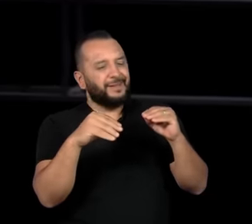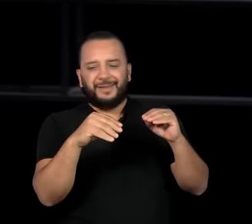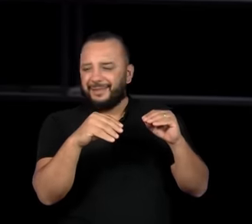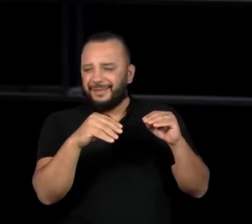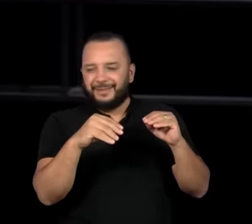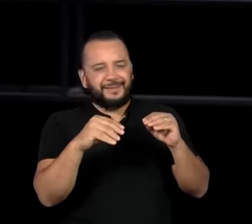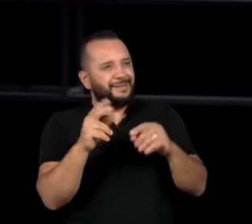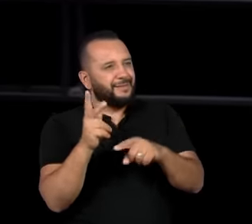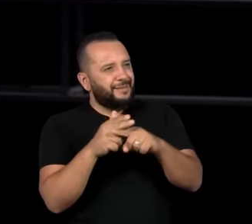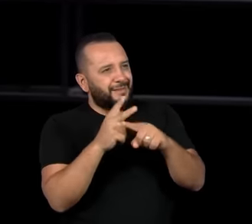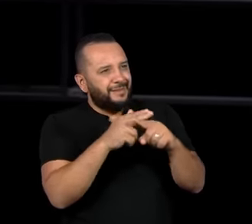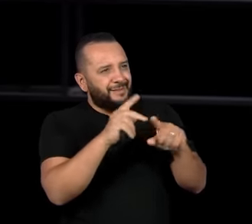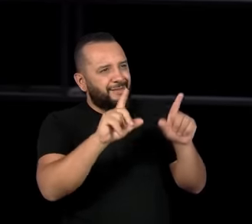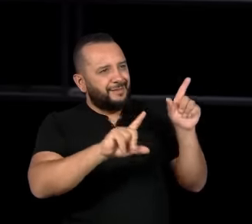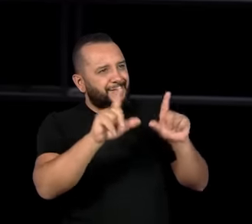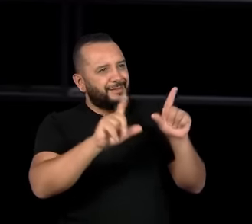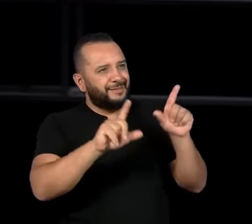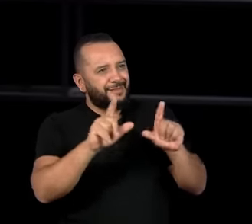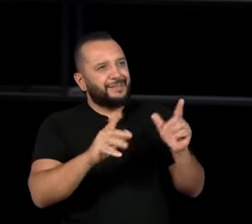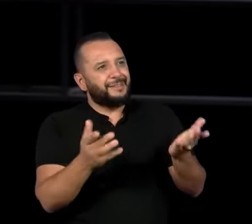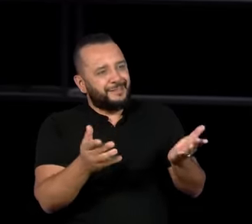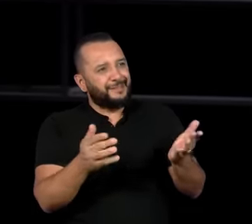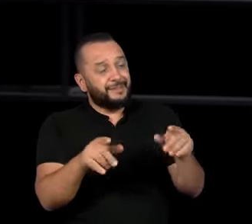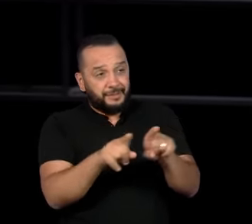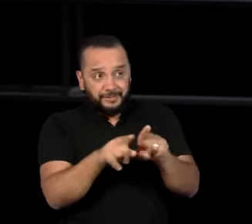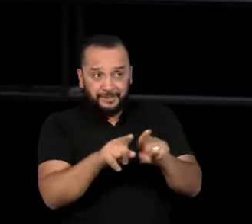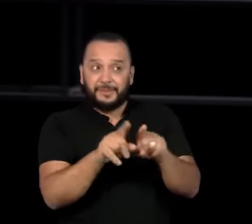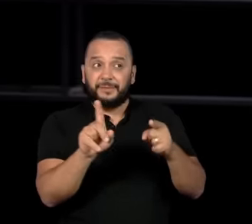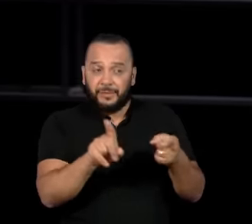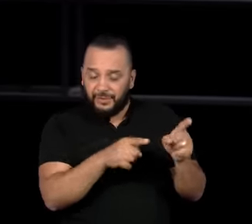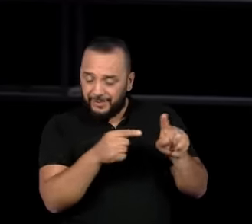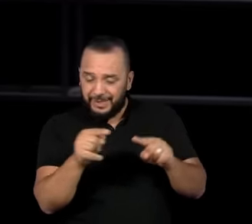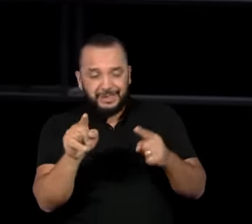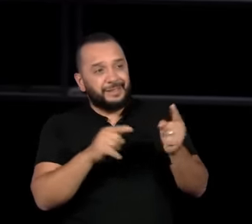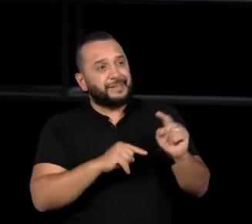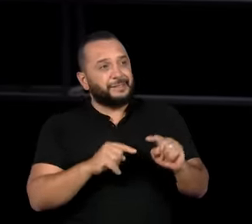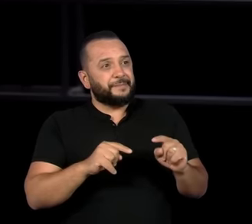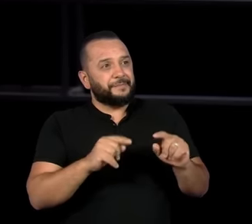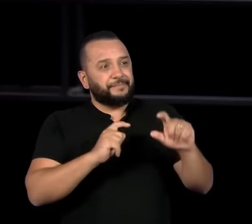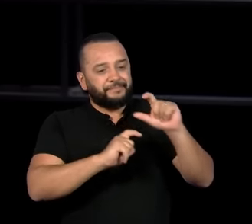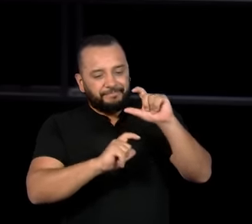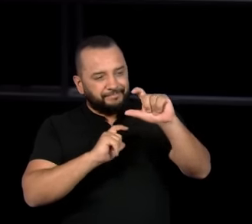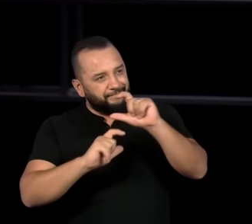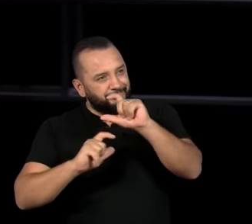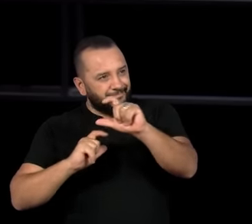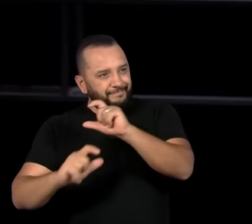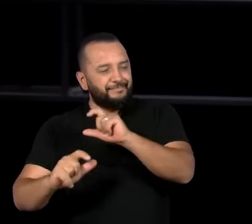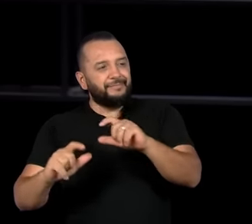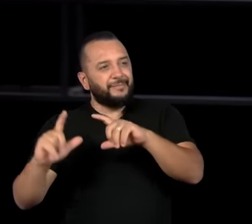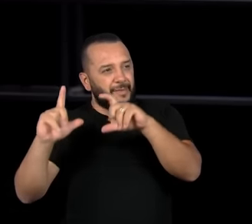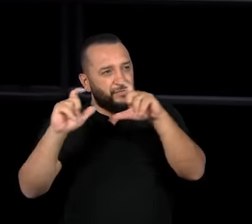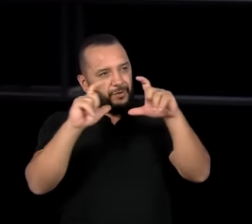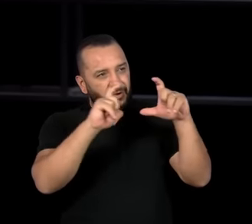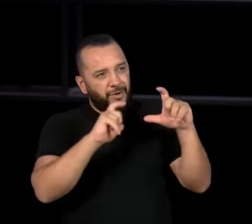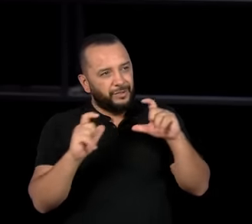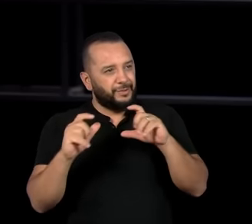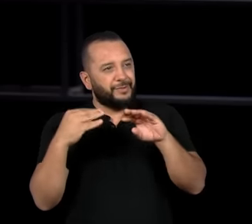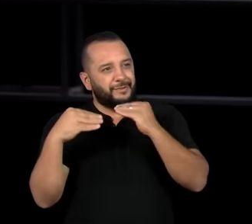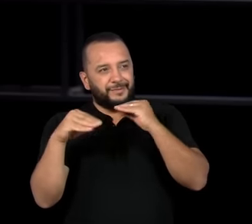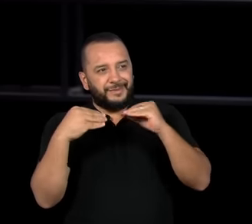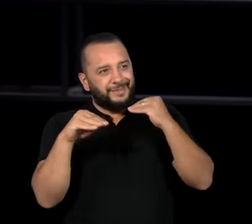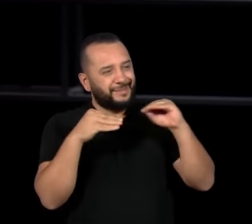novelas, seriados, TV, filmes, sem falar da música, das histórias em quadrinhos, das fotonovelas. É